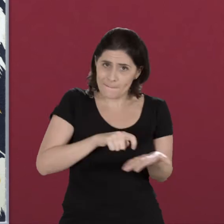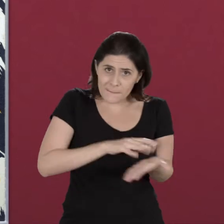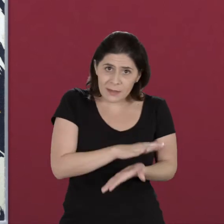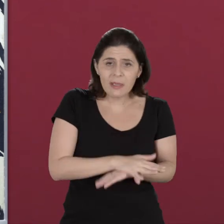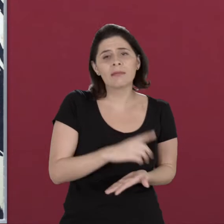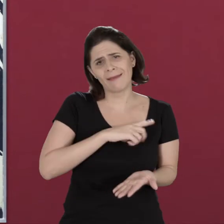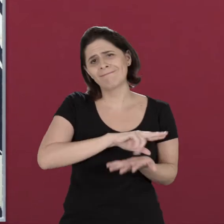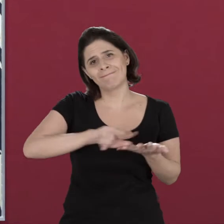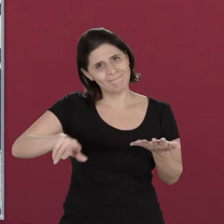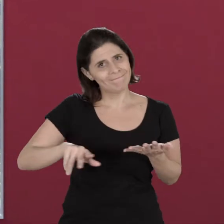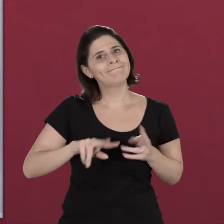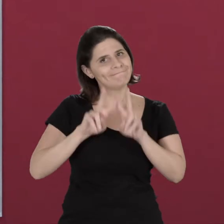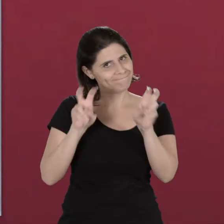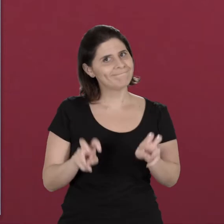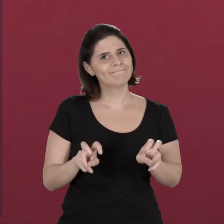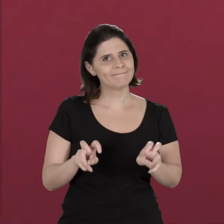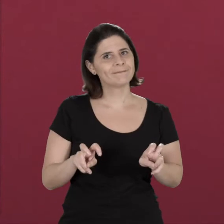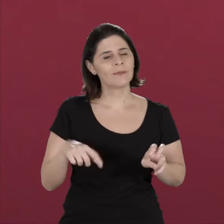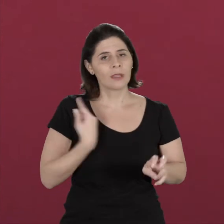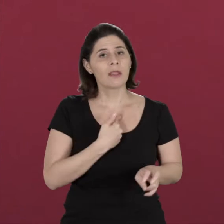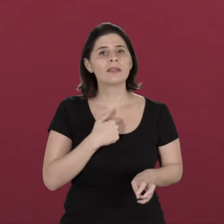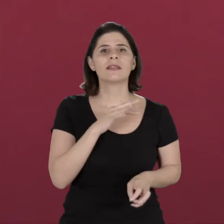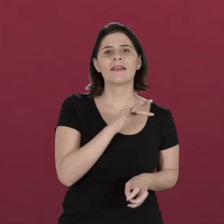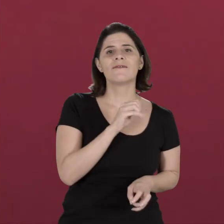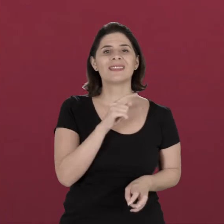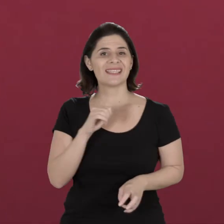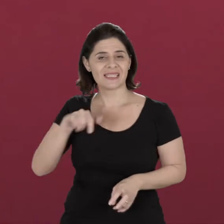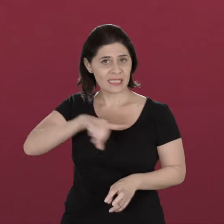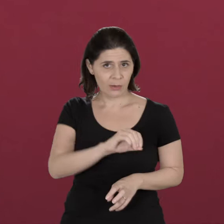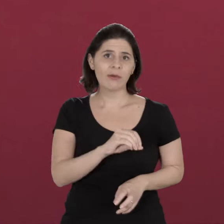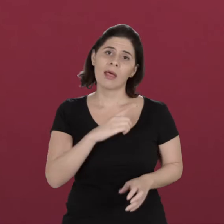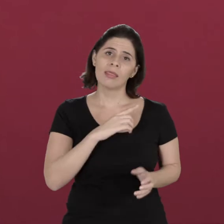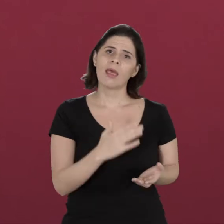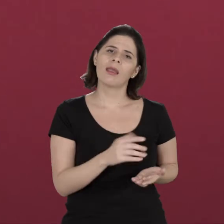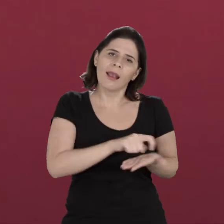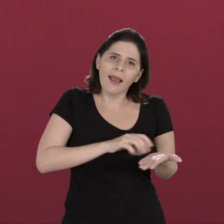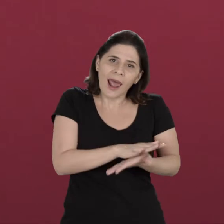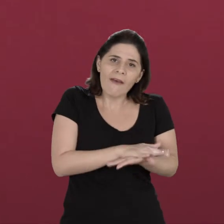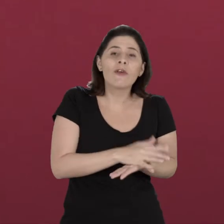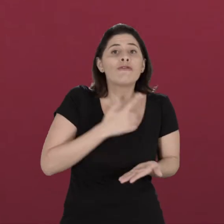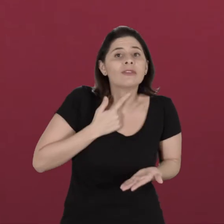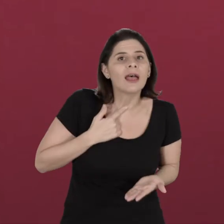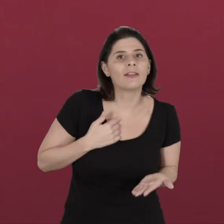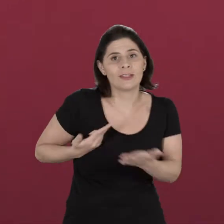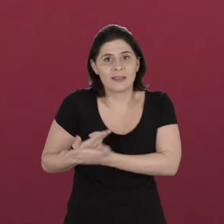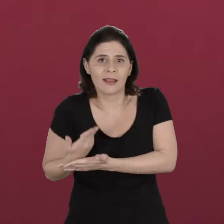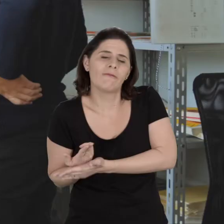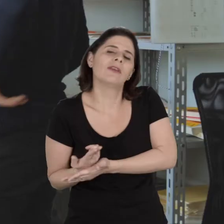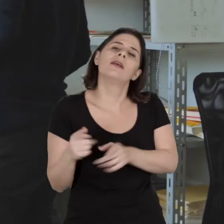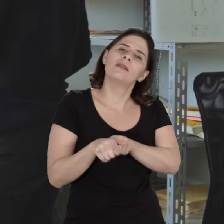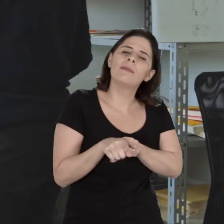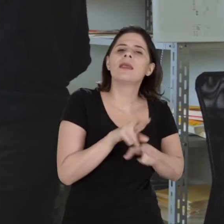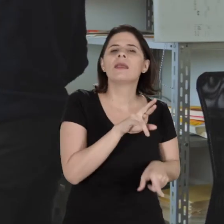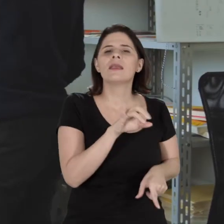por inseto saiu uma versão com capa em serigrafia. E agora também vai ter uma versão de gráfica que eu tô querendo fazer em offset. Tenho usado muita